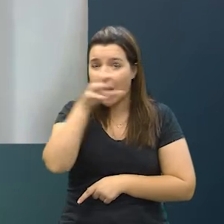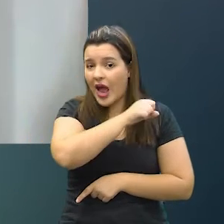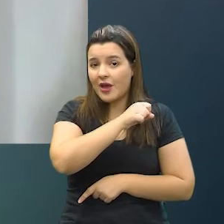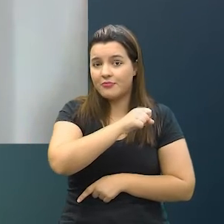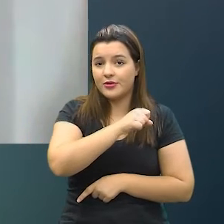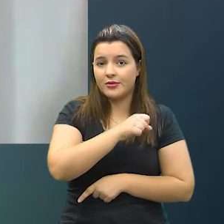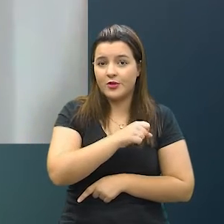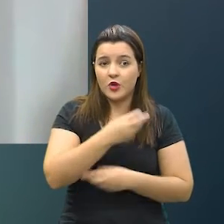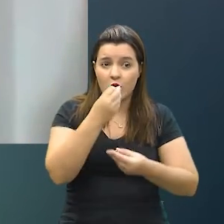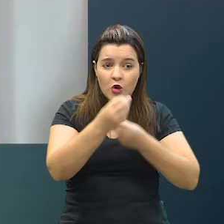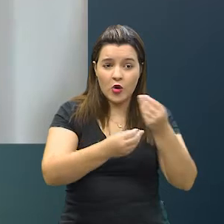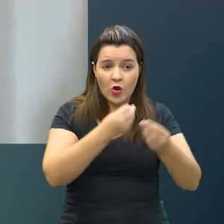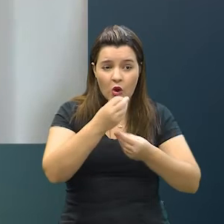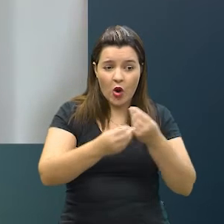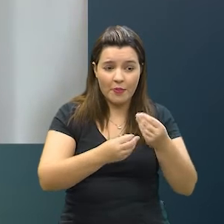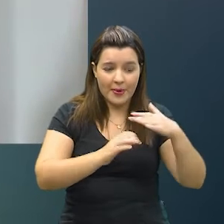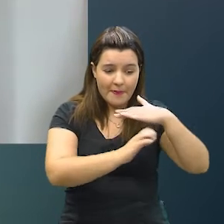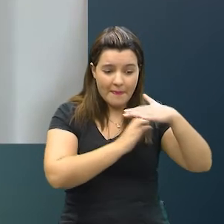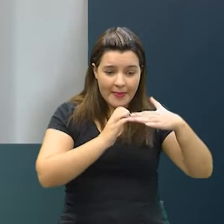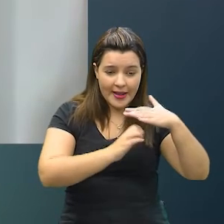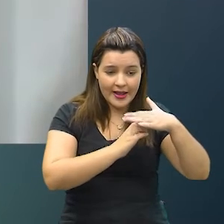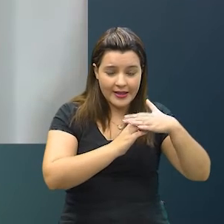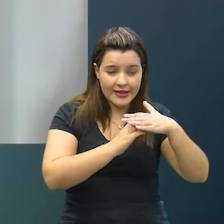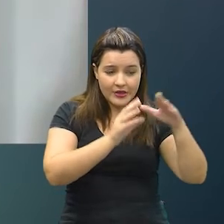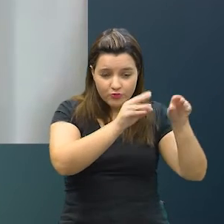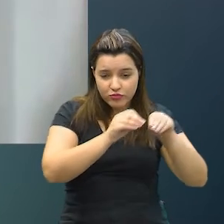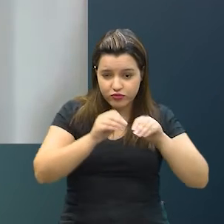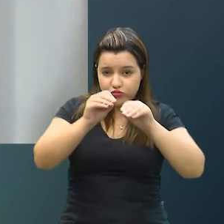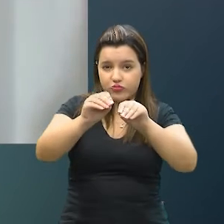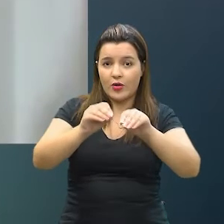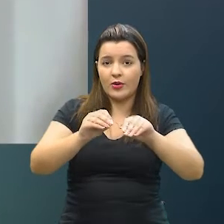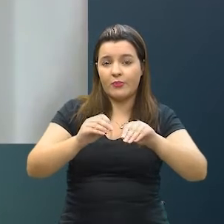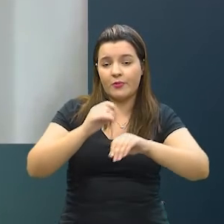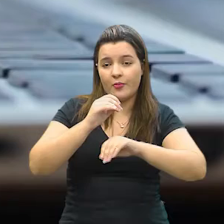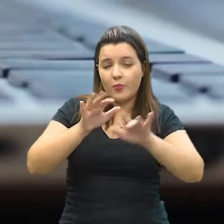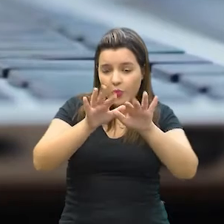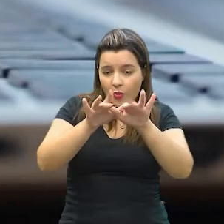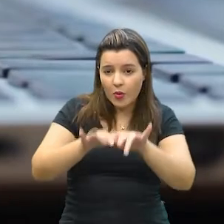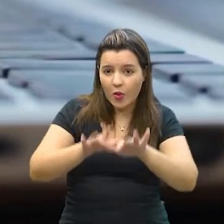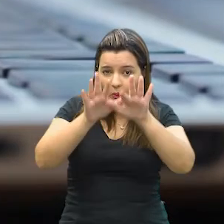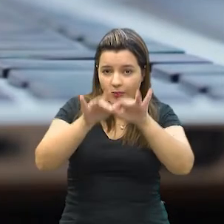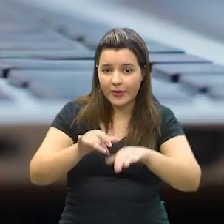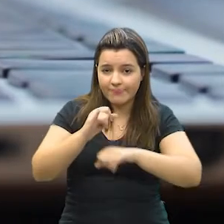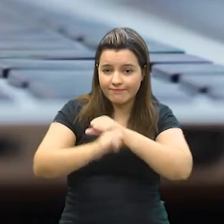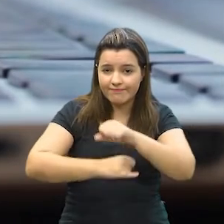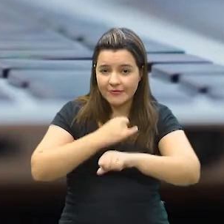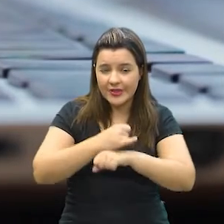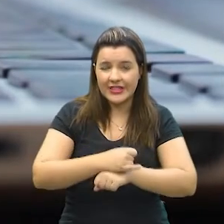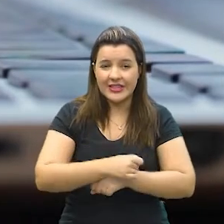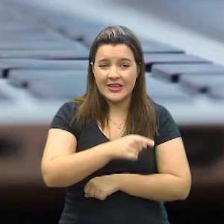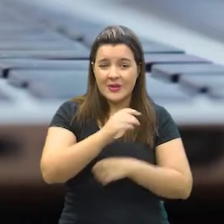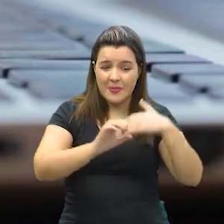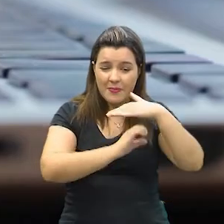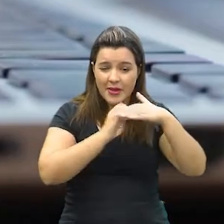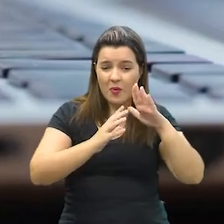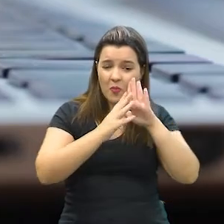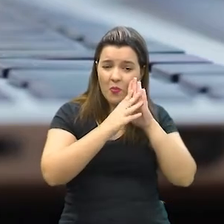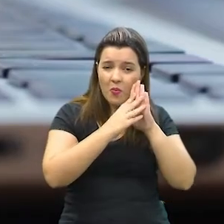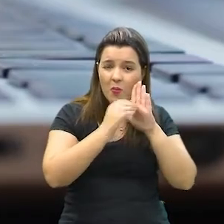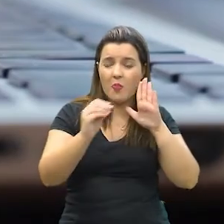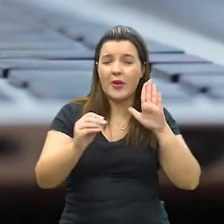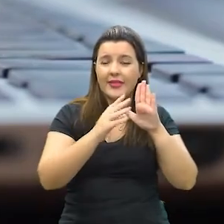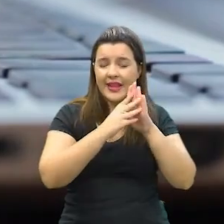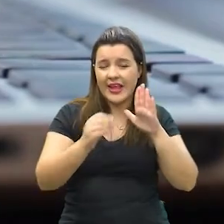de digitalização. Porque a maioria das empresas, né, elas tinham um modelo de negócios que elas estavam muito